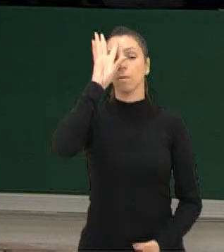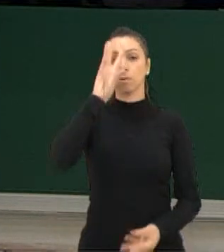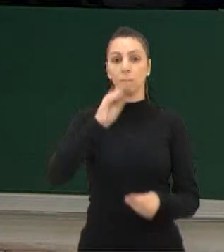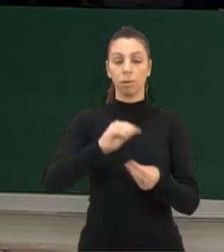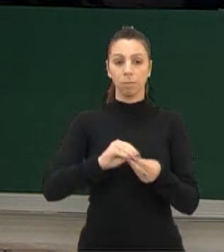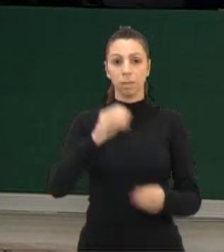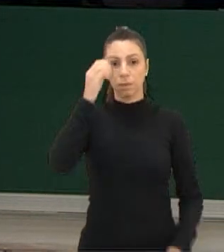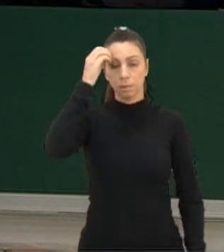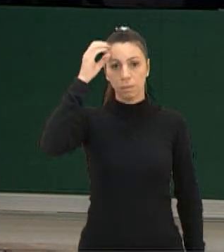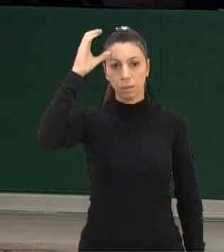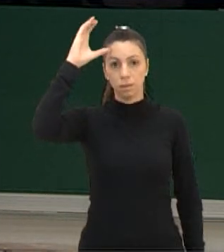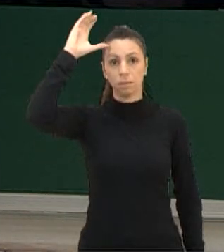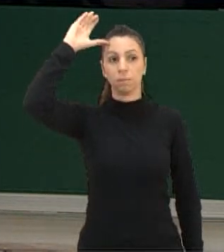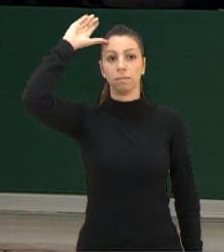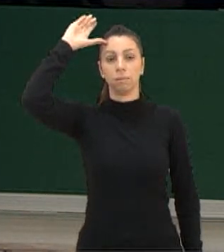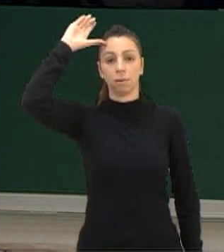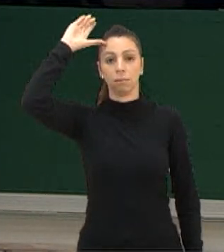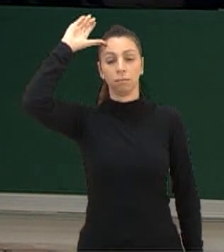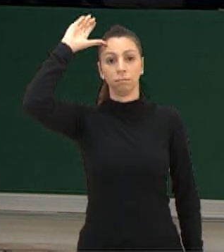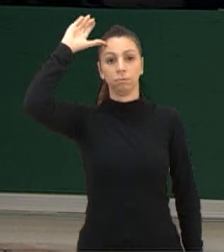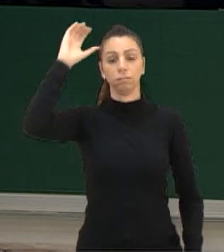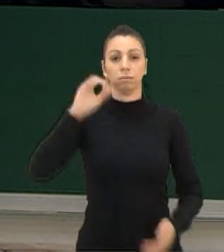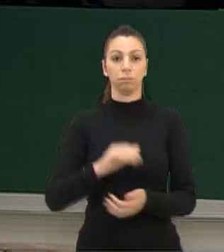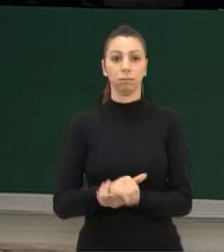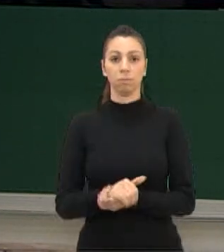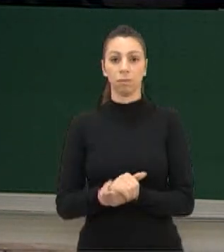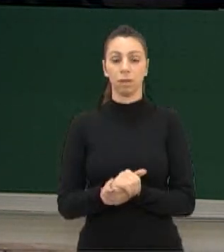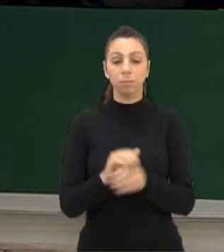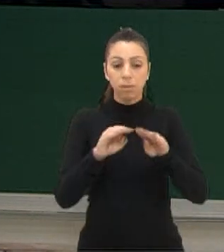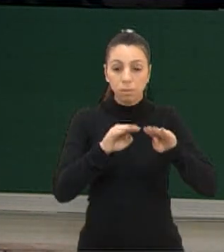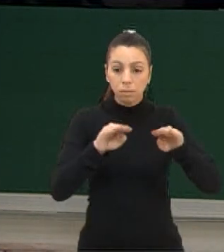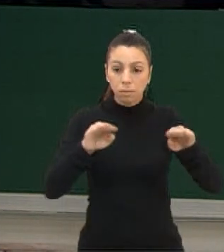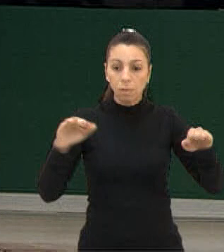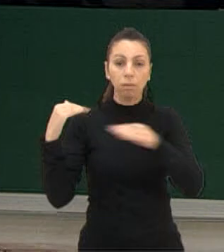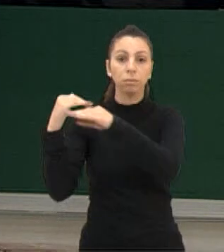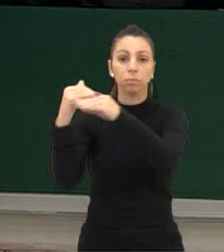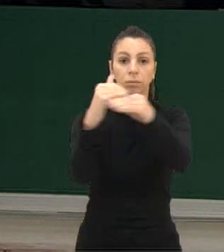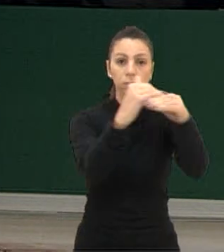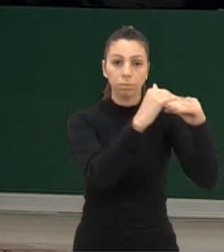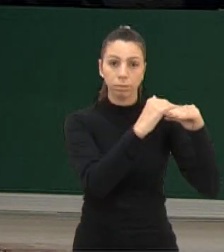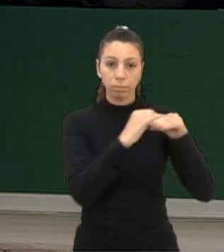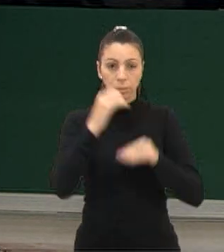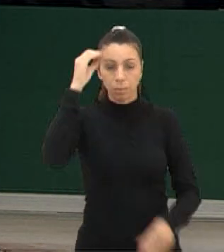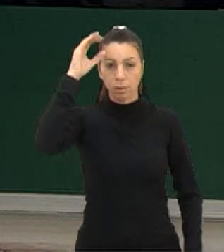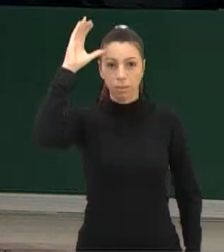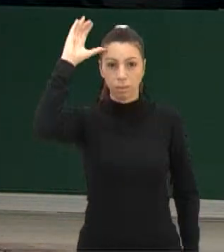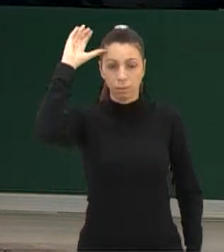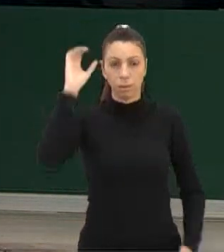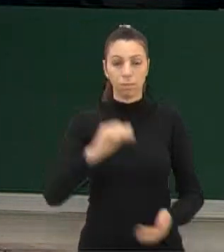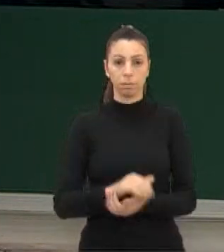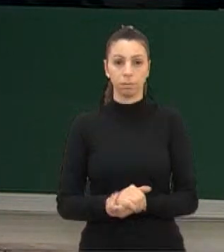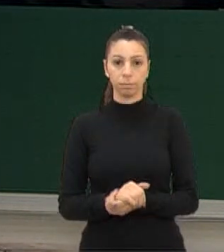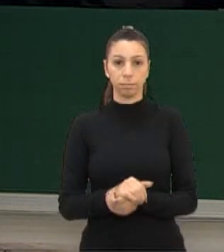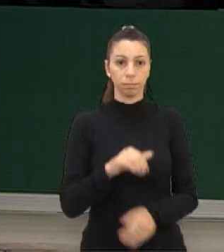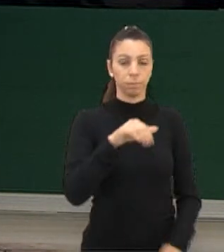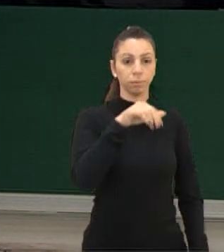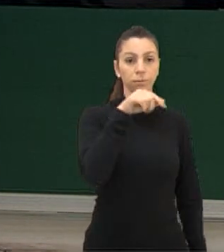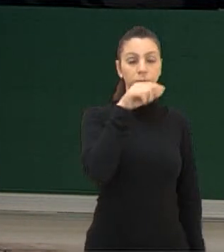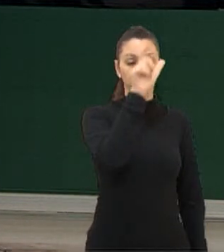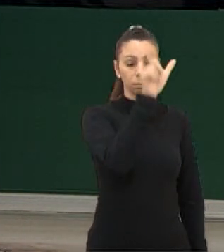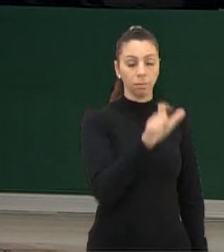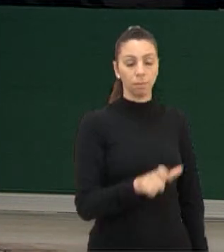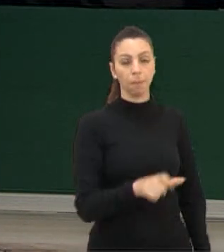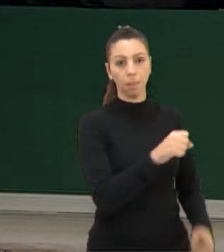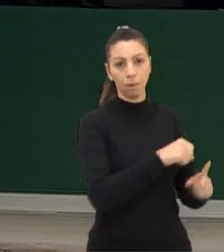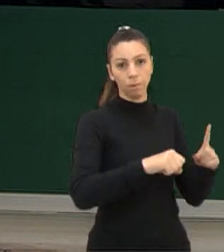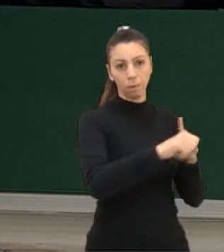tenta se sobrepor. O cientista tenta se sobrepor. Para Mills, como Paulo Freire, há um balanço maior em